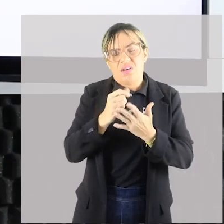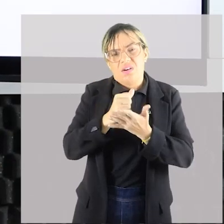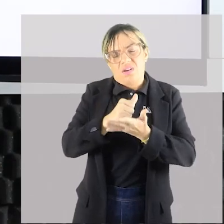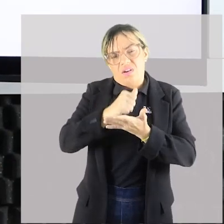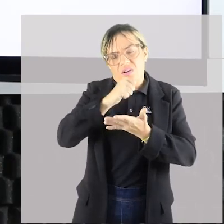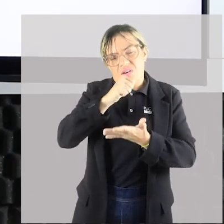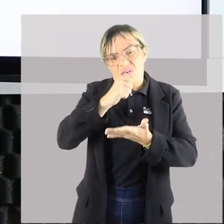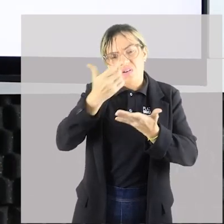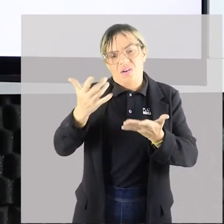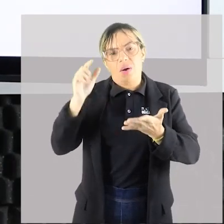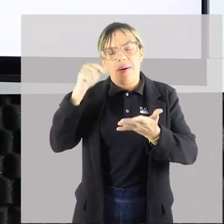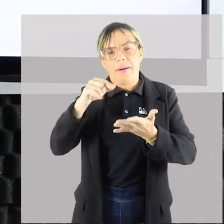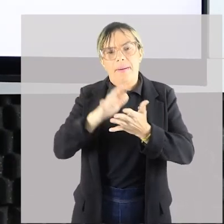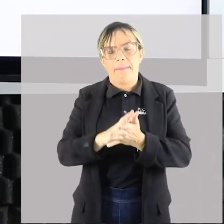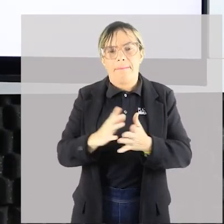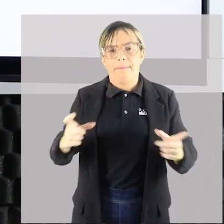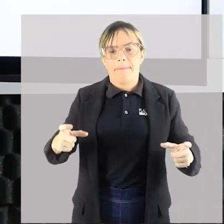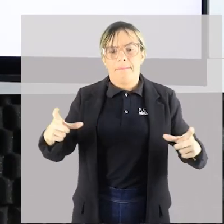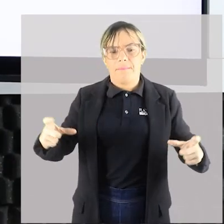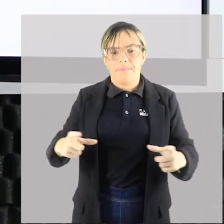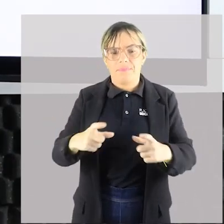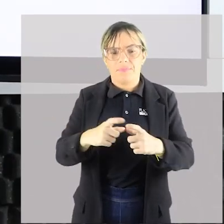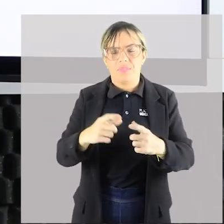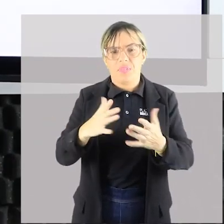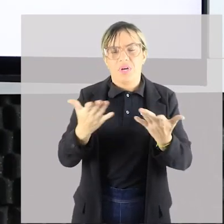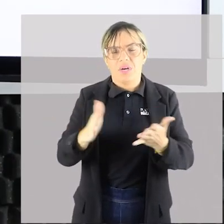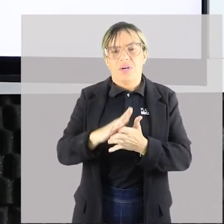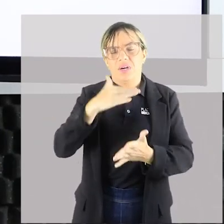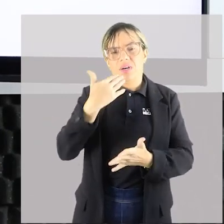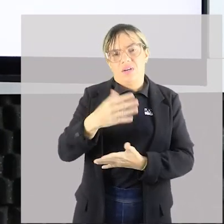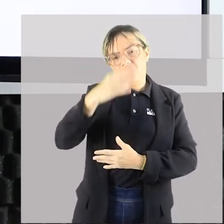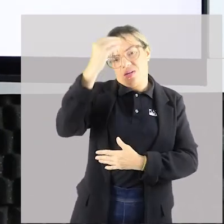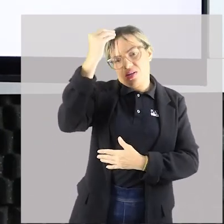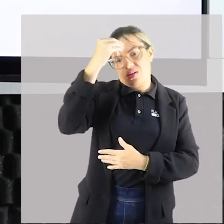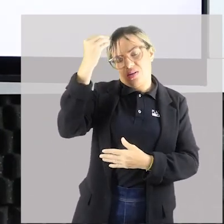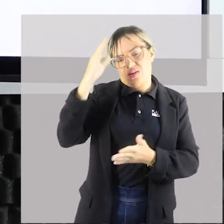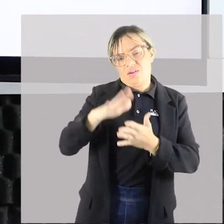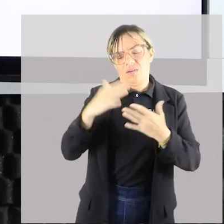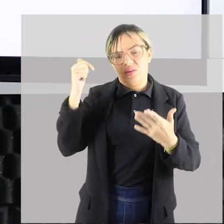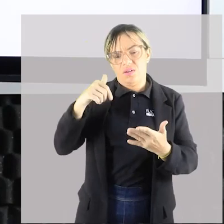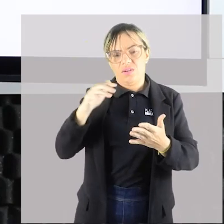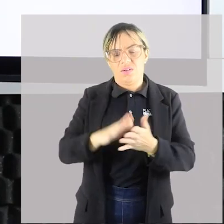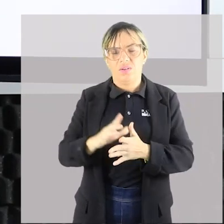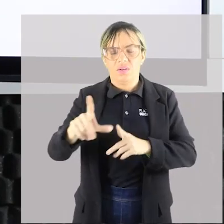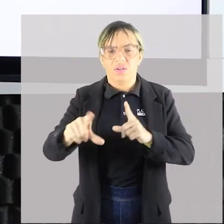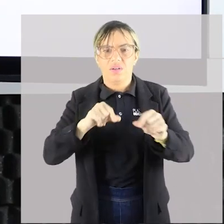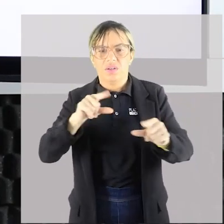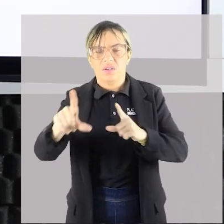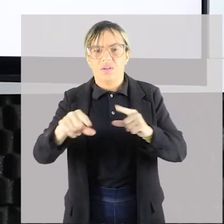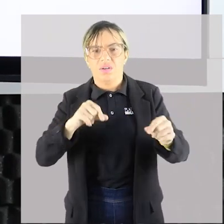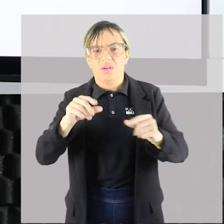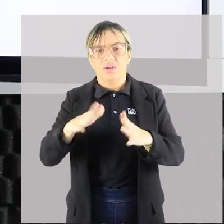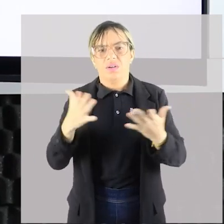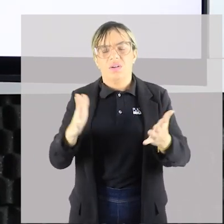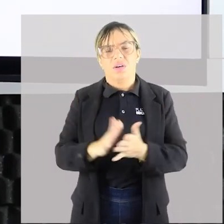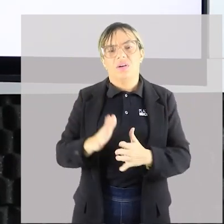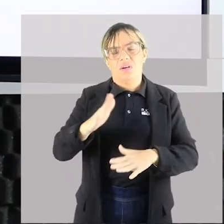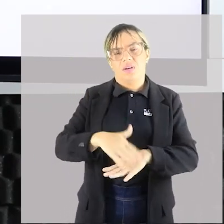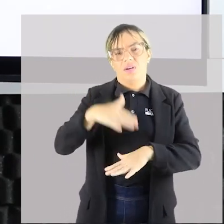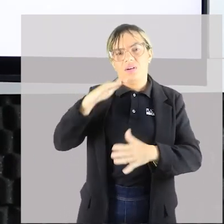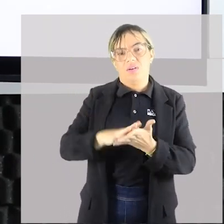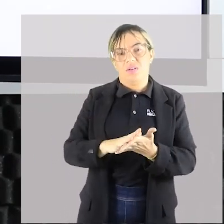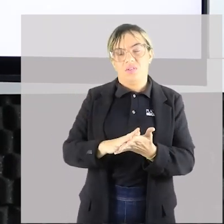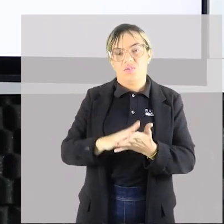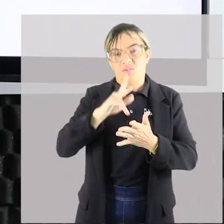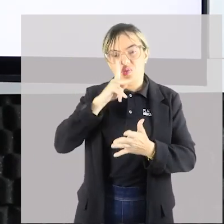né, matando cada vez mais as bactérias mais frágeis e deixando aí, né, selecionando as bactérias mais resistentes.